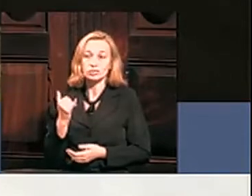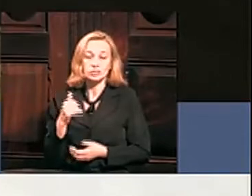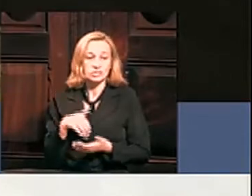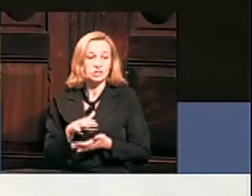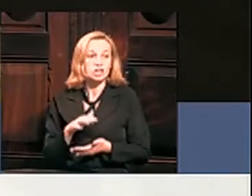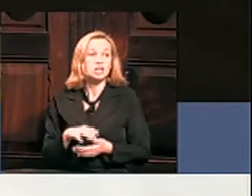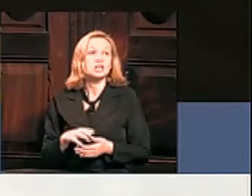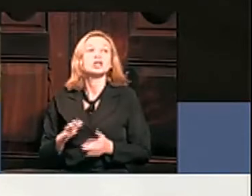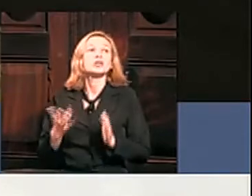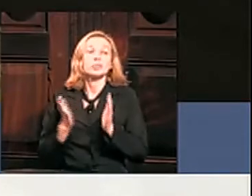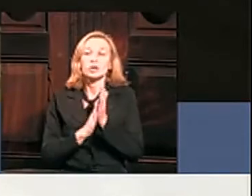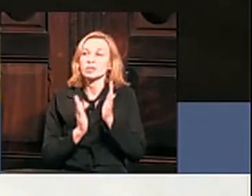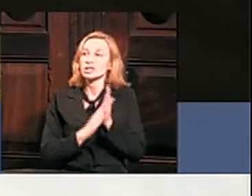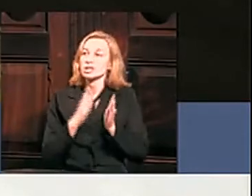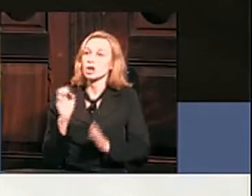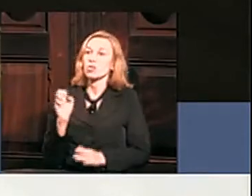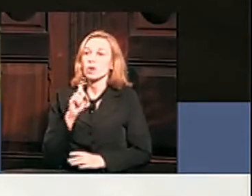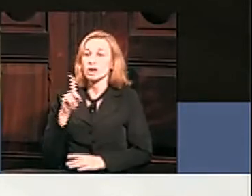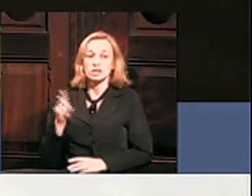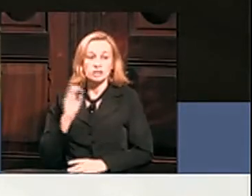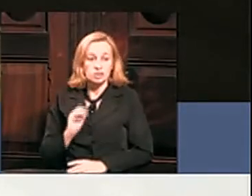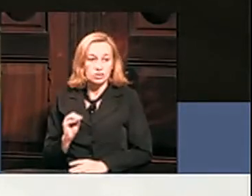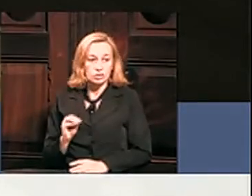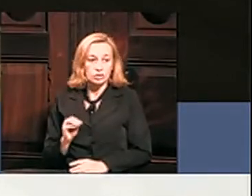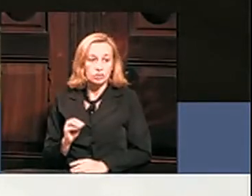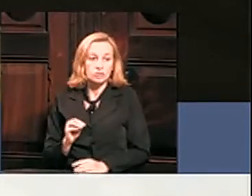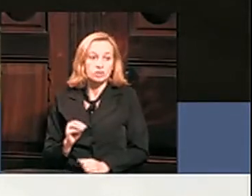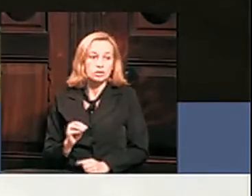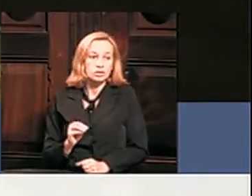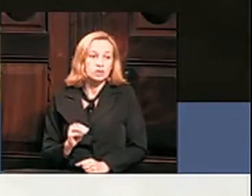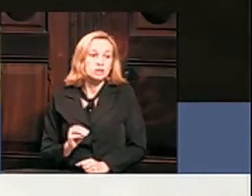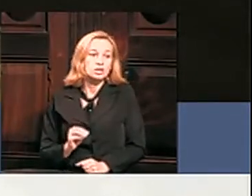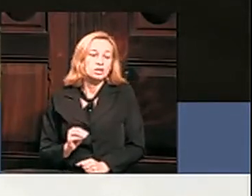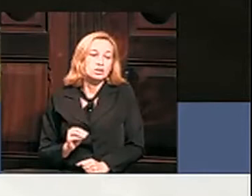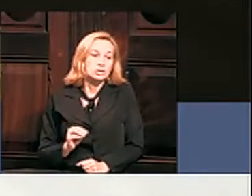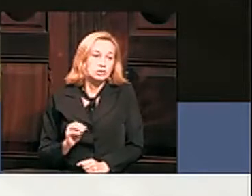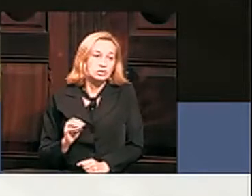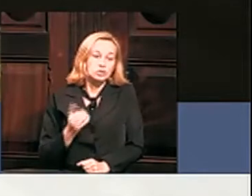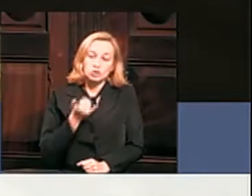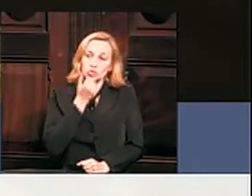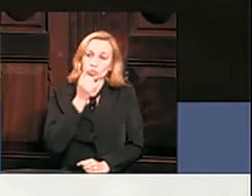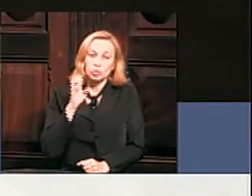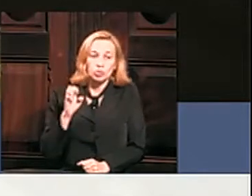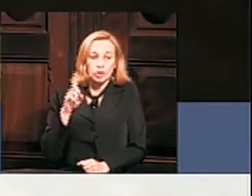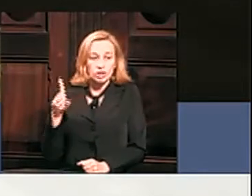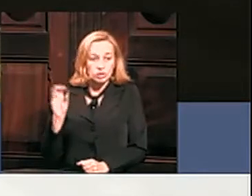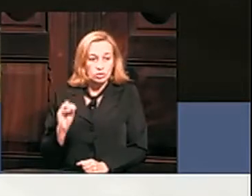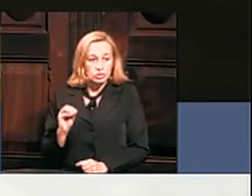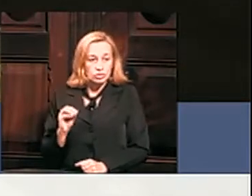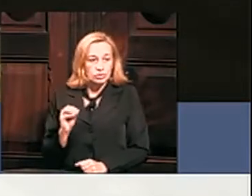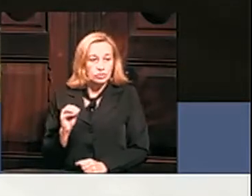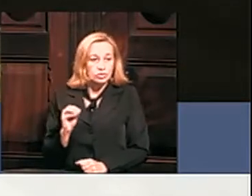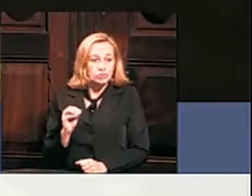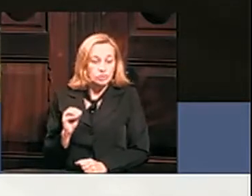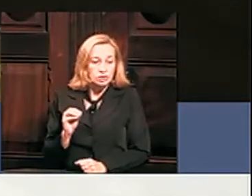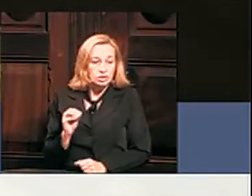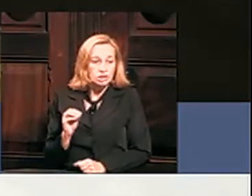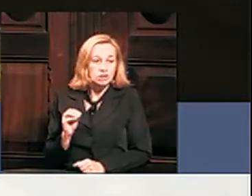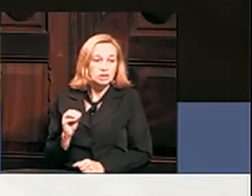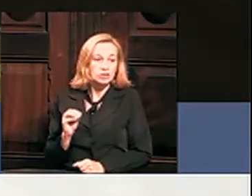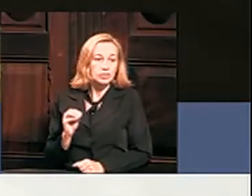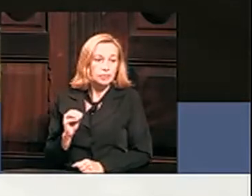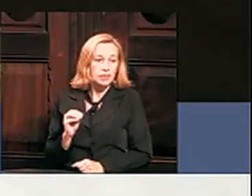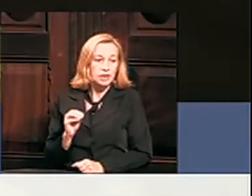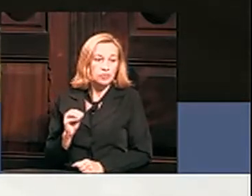parabenizar ao ENF, né? Aqui o ESO, desculpa. Eita, caiu. No mais,